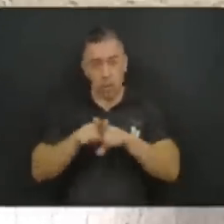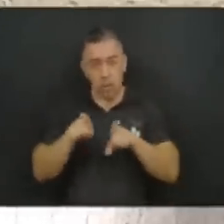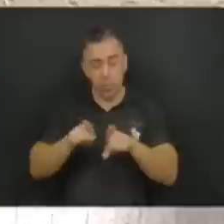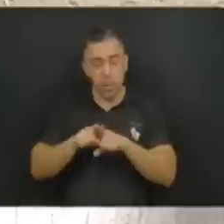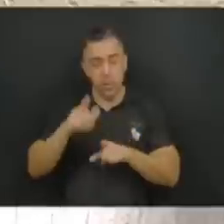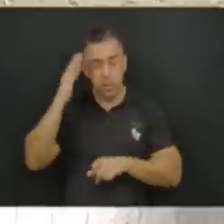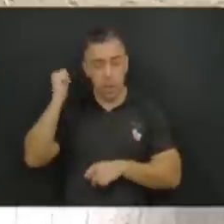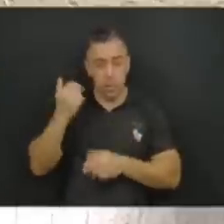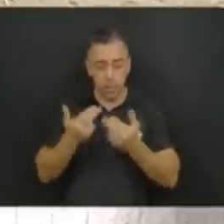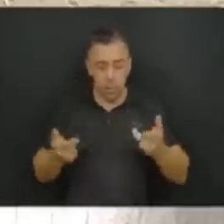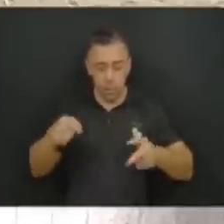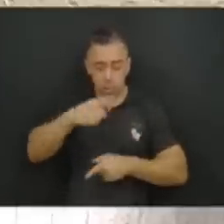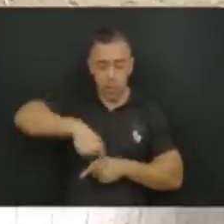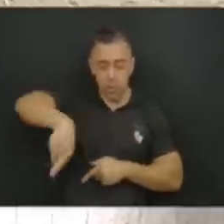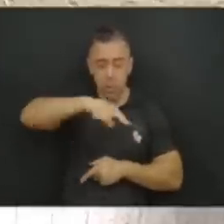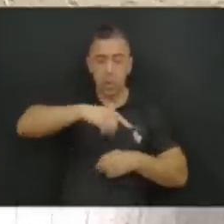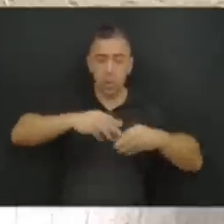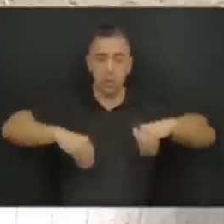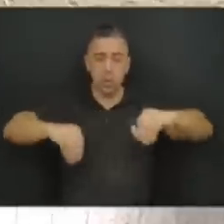operações terrestres